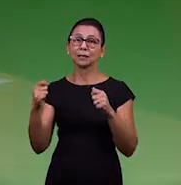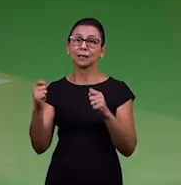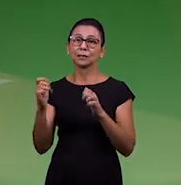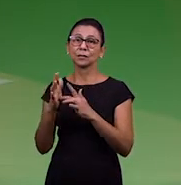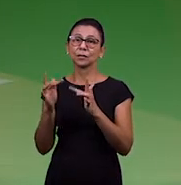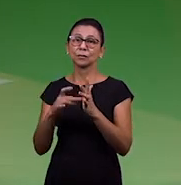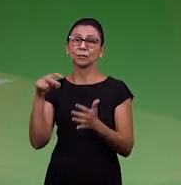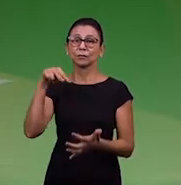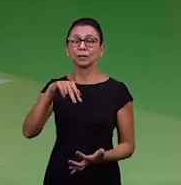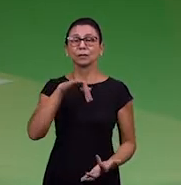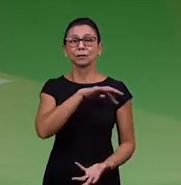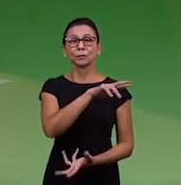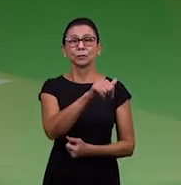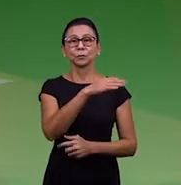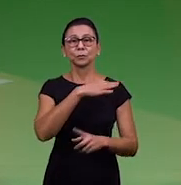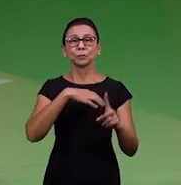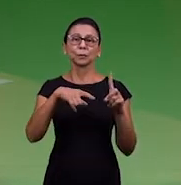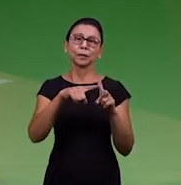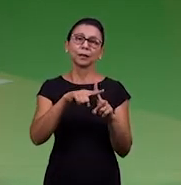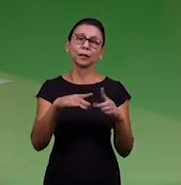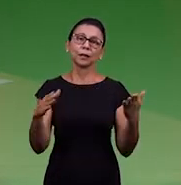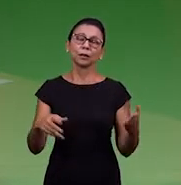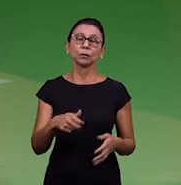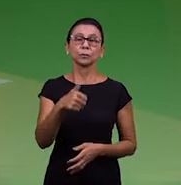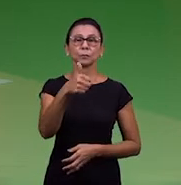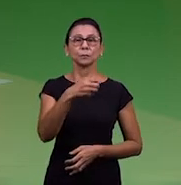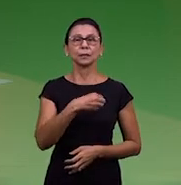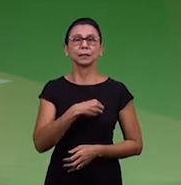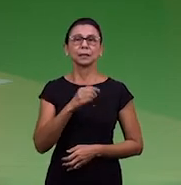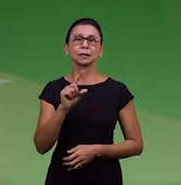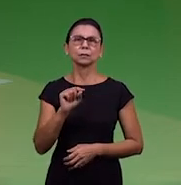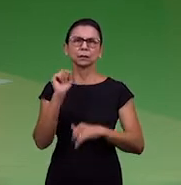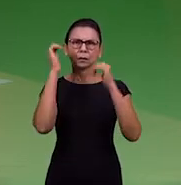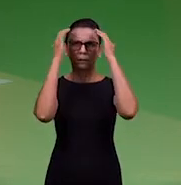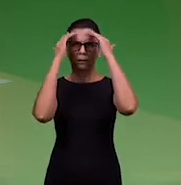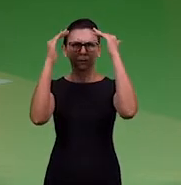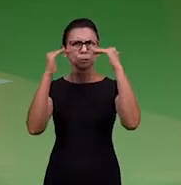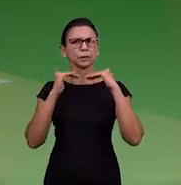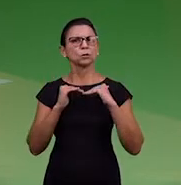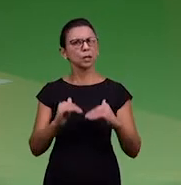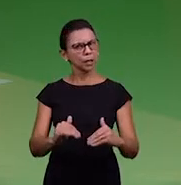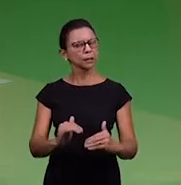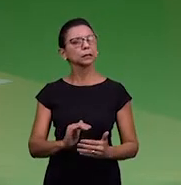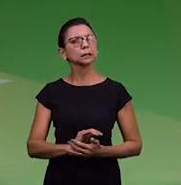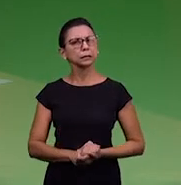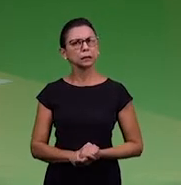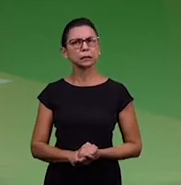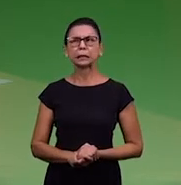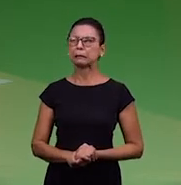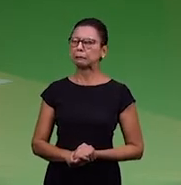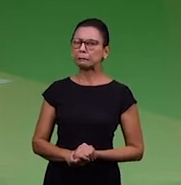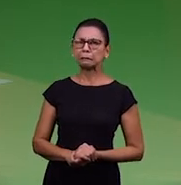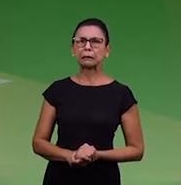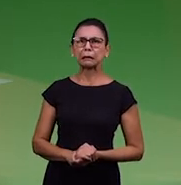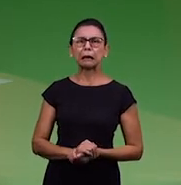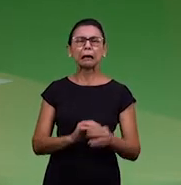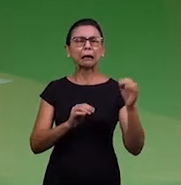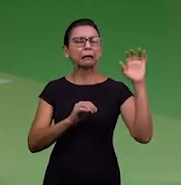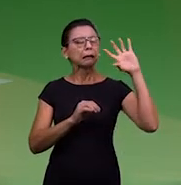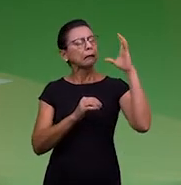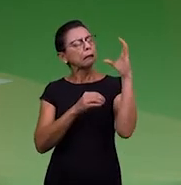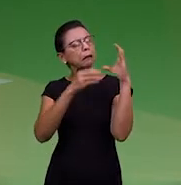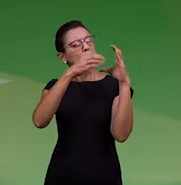Deus. Agora nós vemos o seguinte, o pecado original é a desobediência. Não fica preocupado, qual o fruto que o homem comeu?